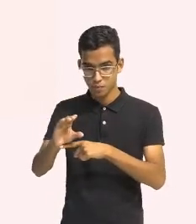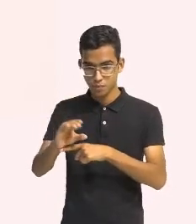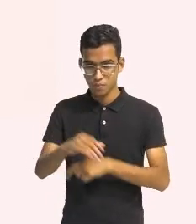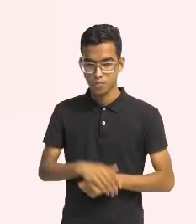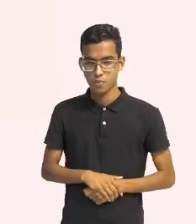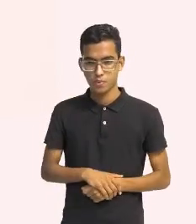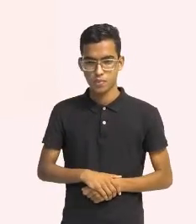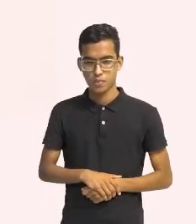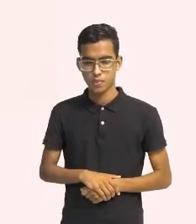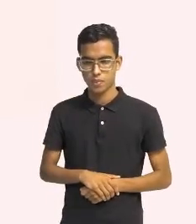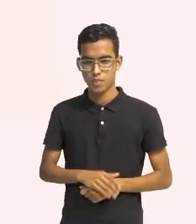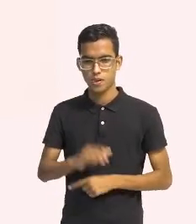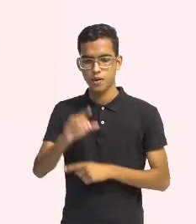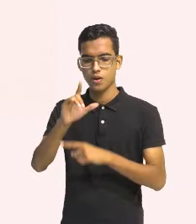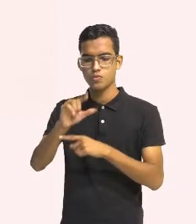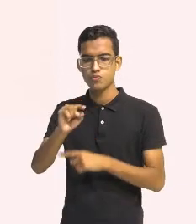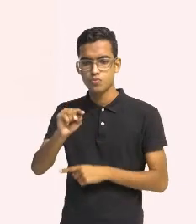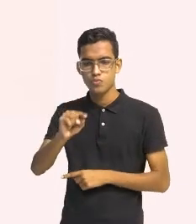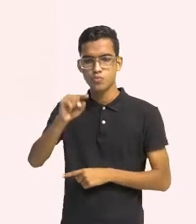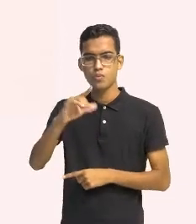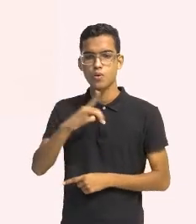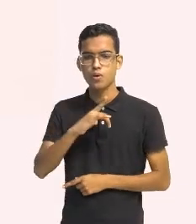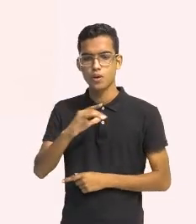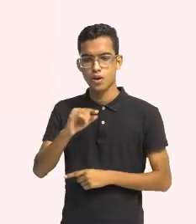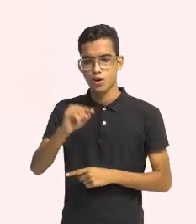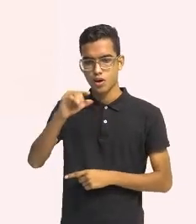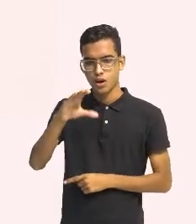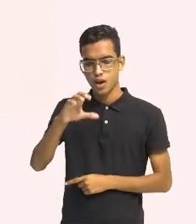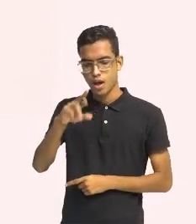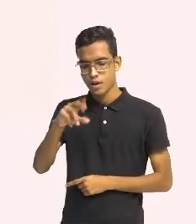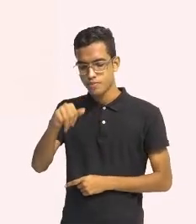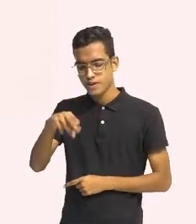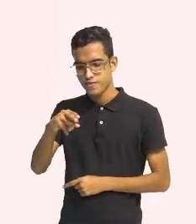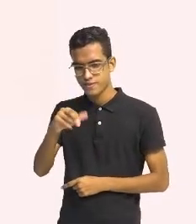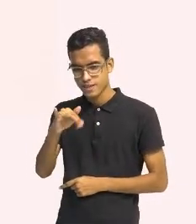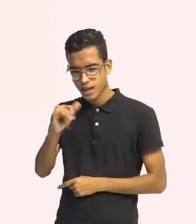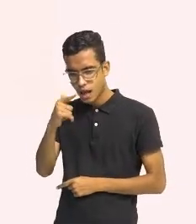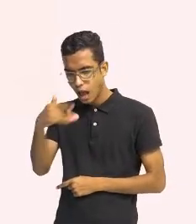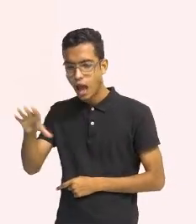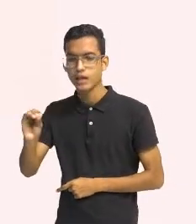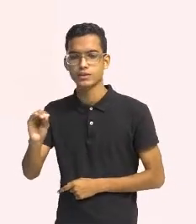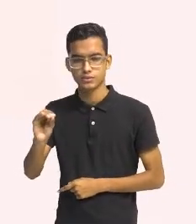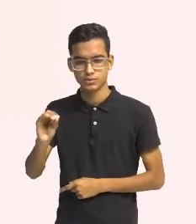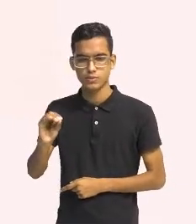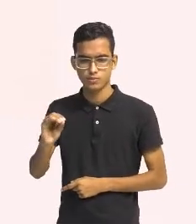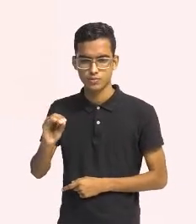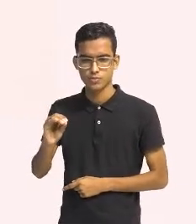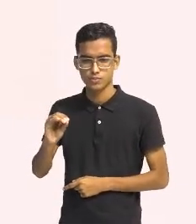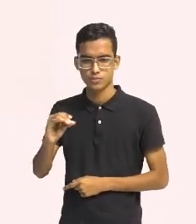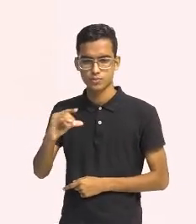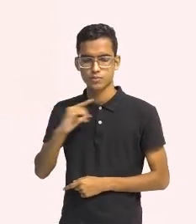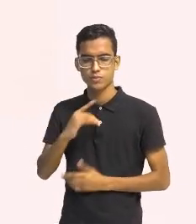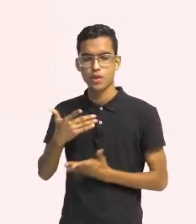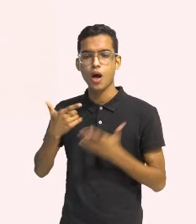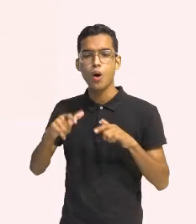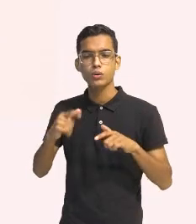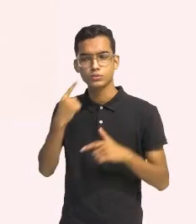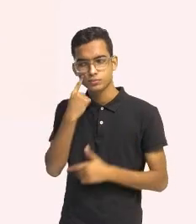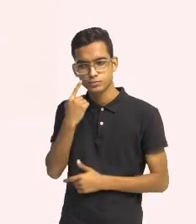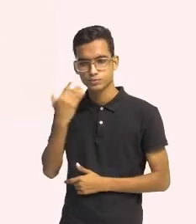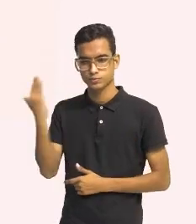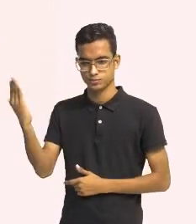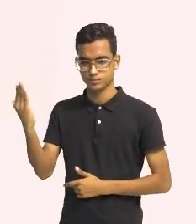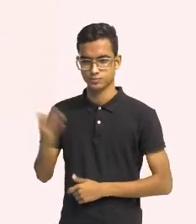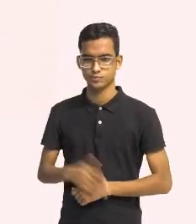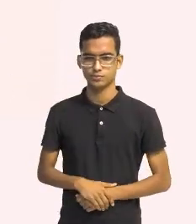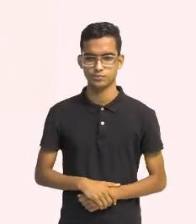E aí a ramificação, ela tá aqui, né? Então, a gente tem essa cadeia com 4 carbonos. O que ela é diferente das outras que eu trabalhei aqui